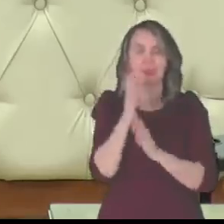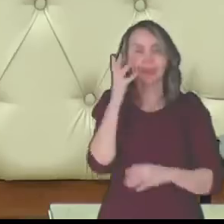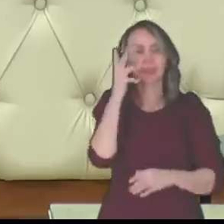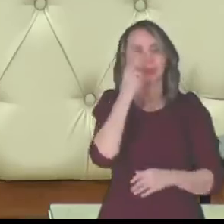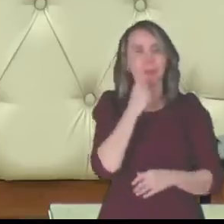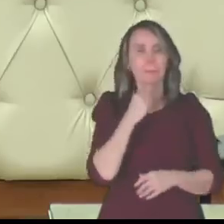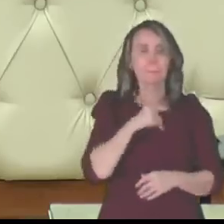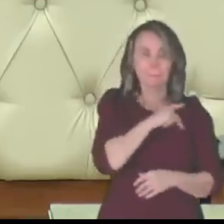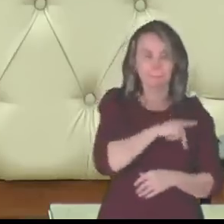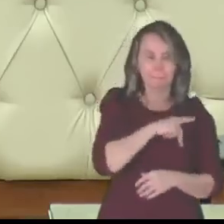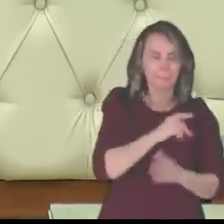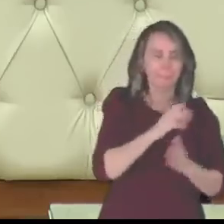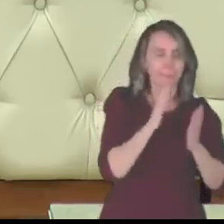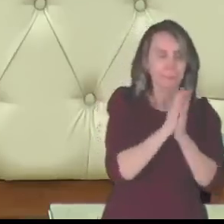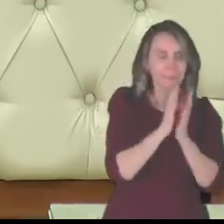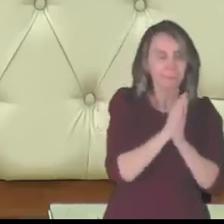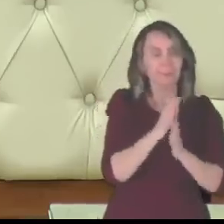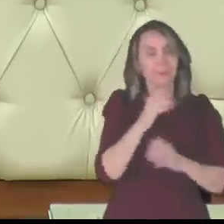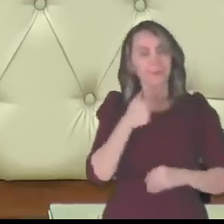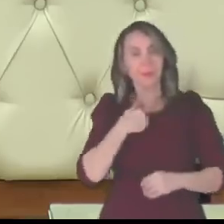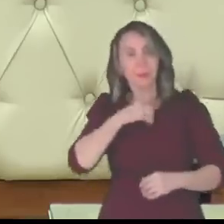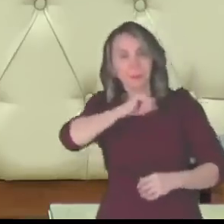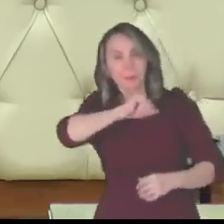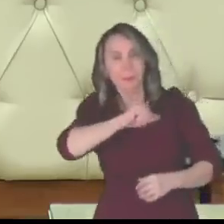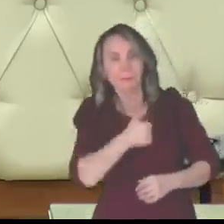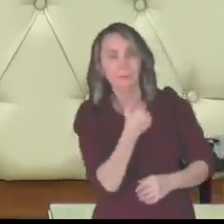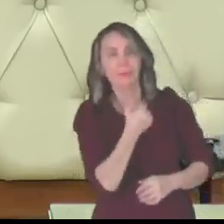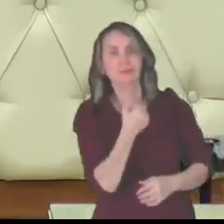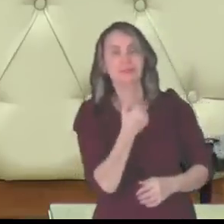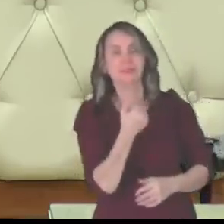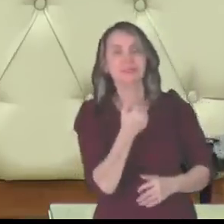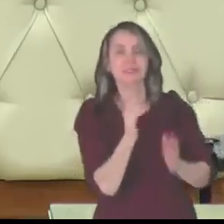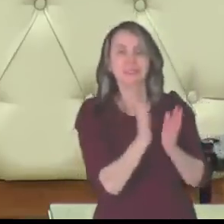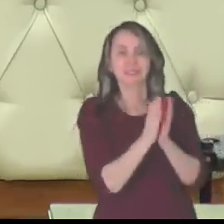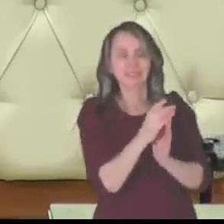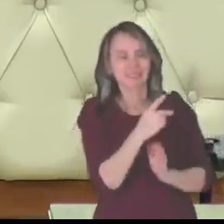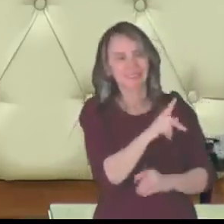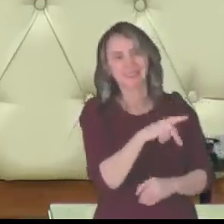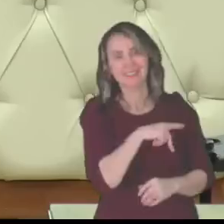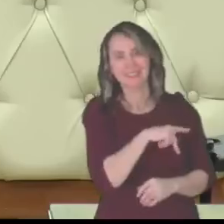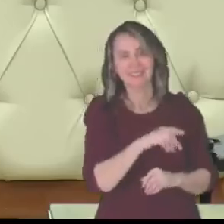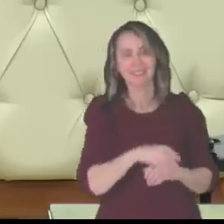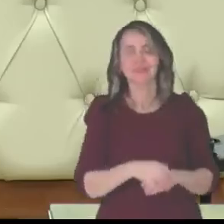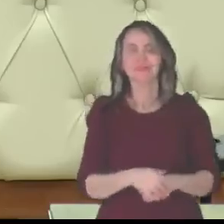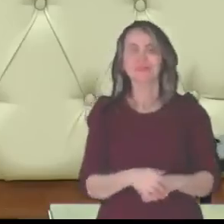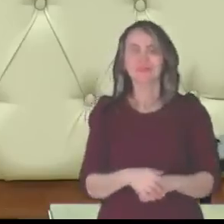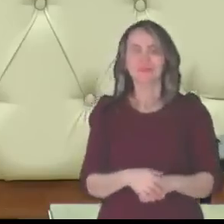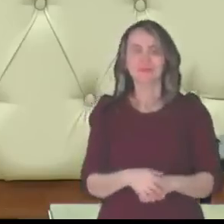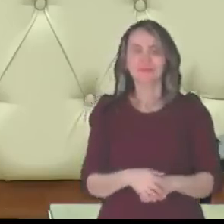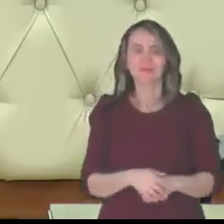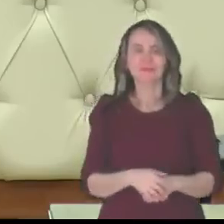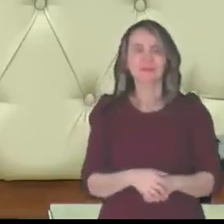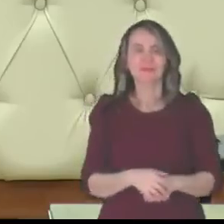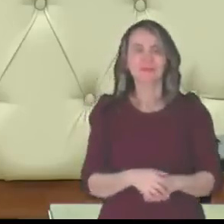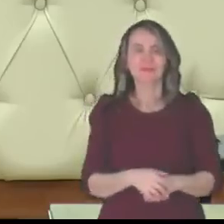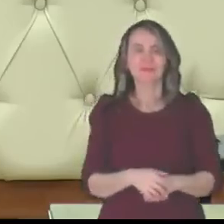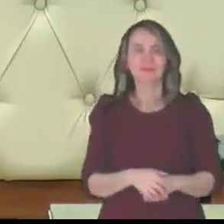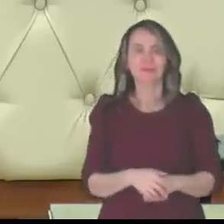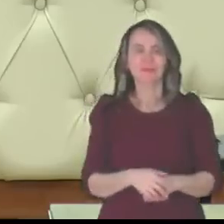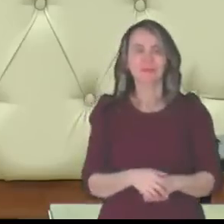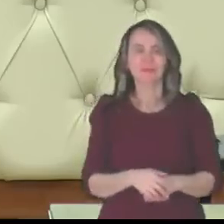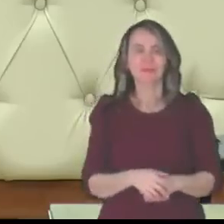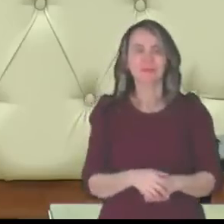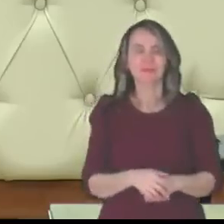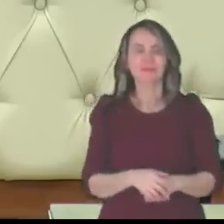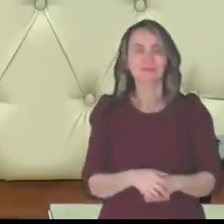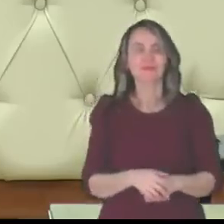carona na oração de Paulo quando eu era menino dizia pegando bico glória a Deus quem alcançou